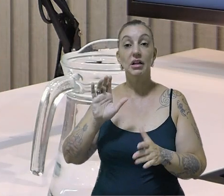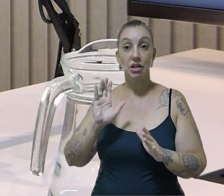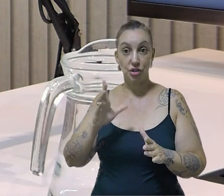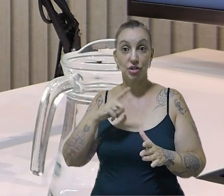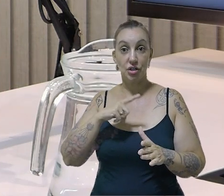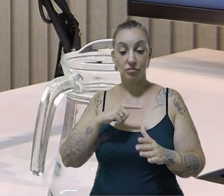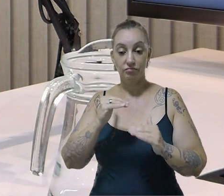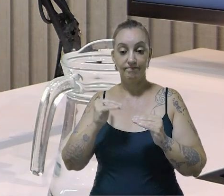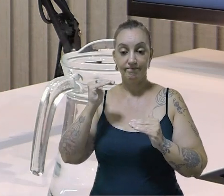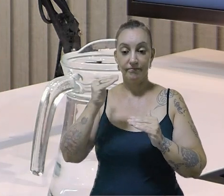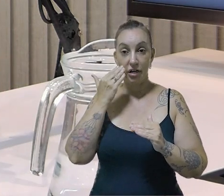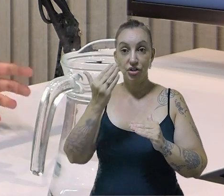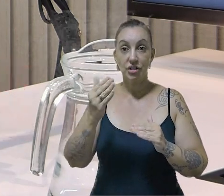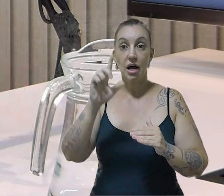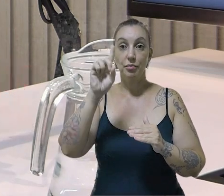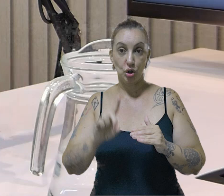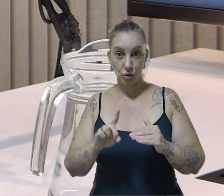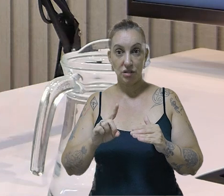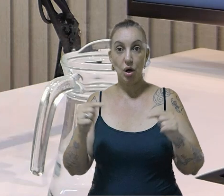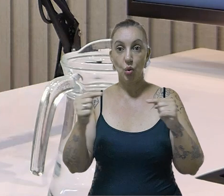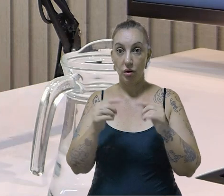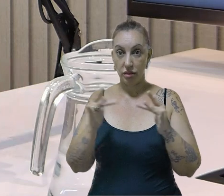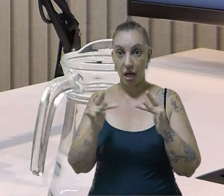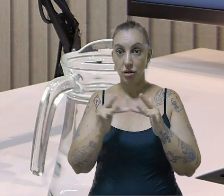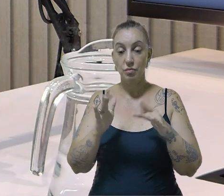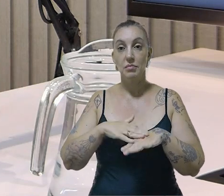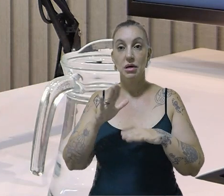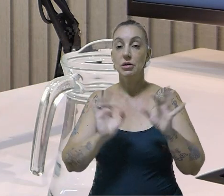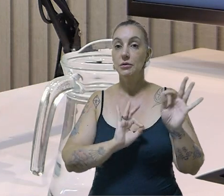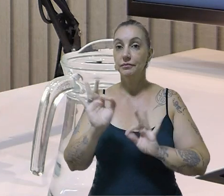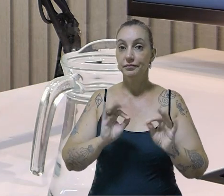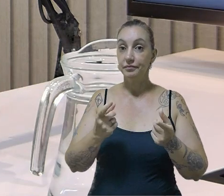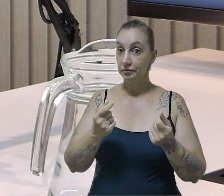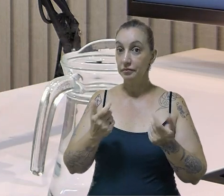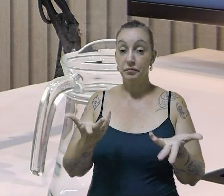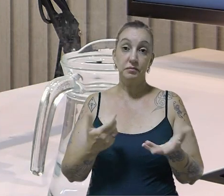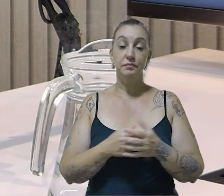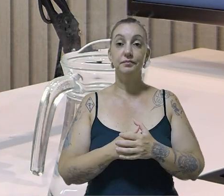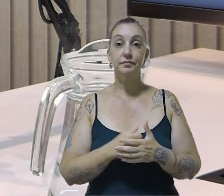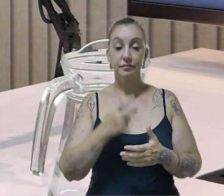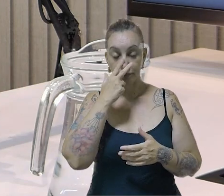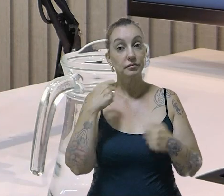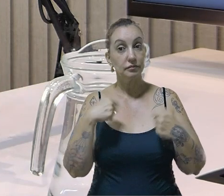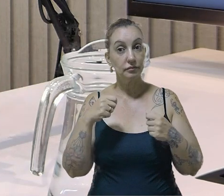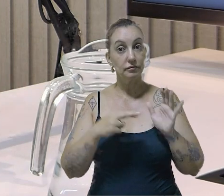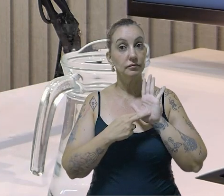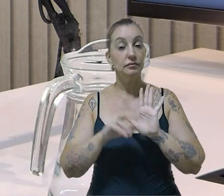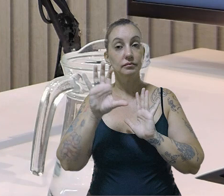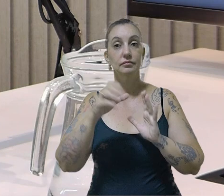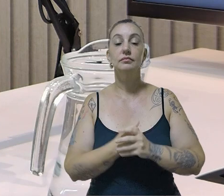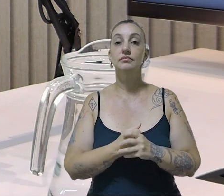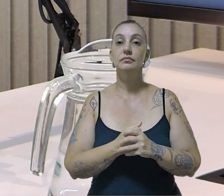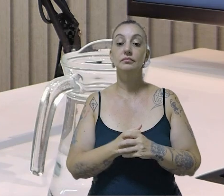essa essa ponte mais direta com produção com enfim com essa organização financeira Eu acho que eu preciso representar isso